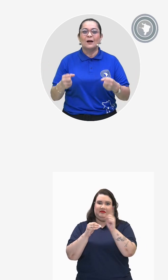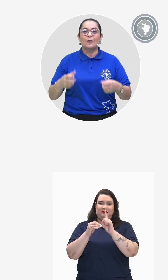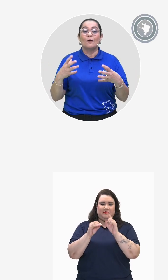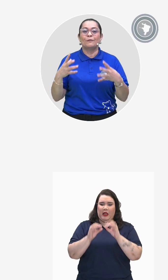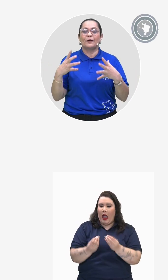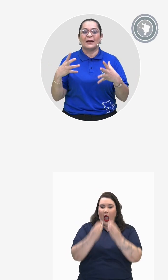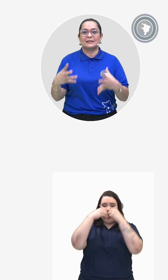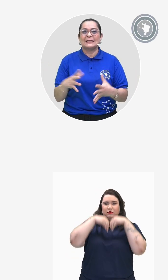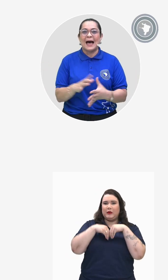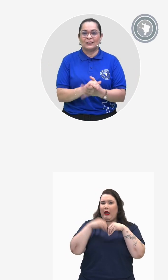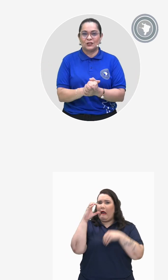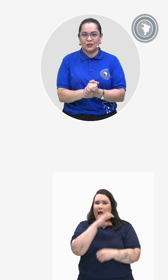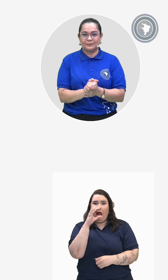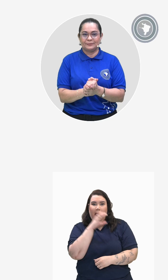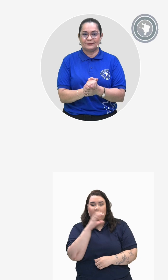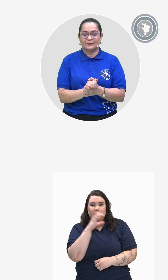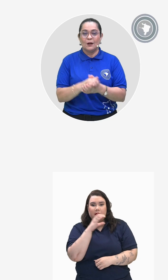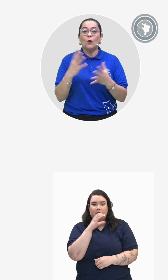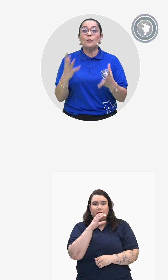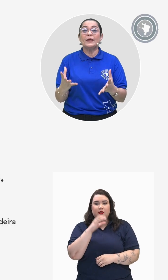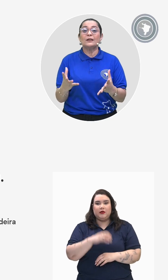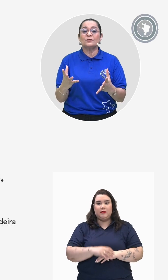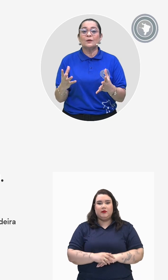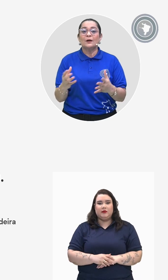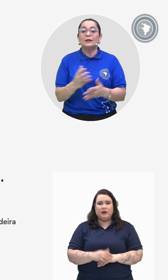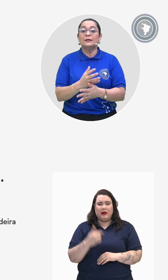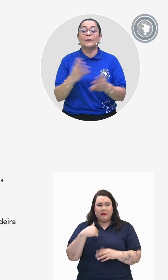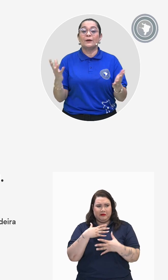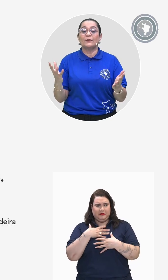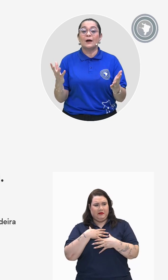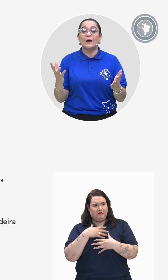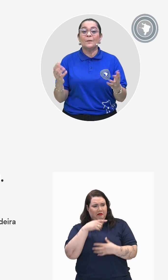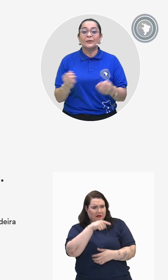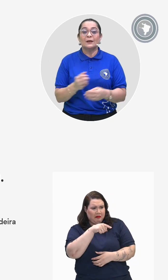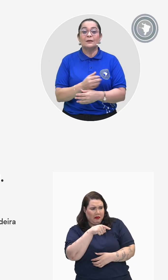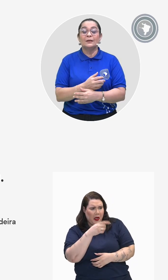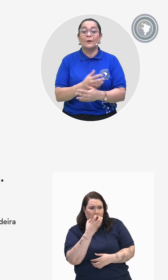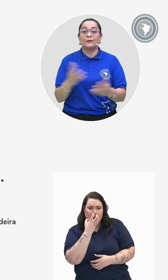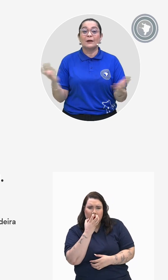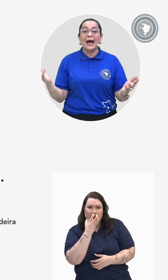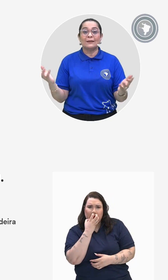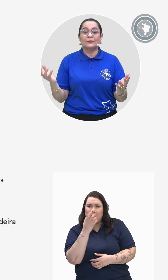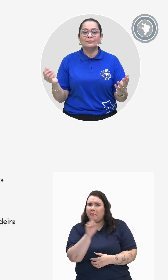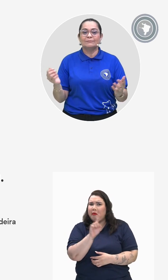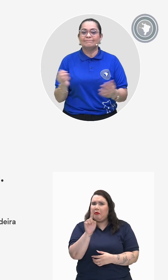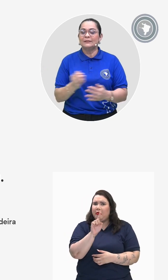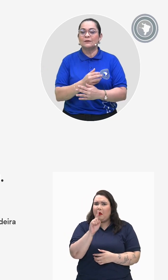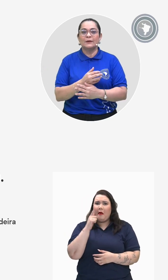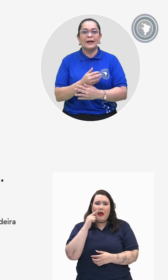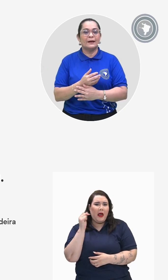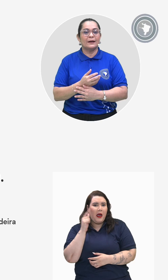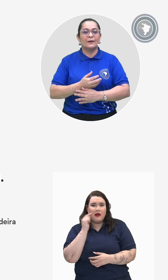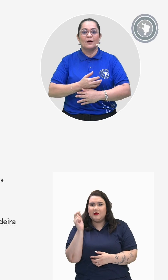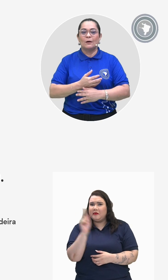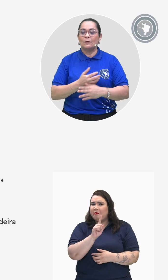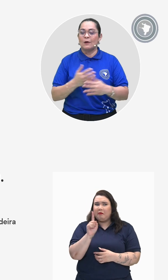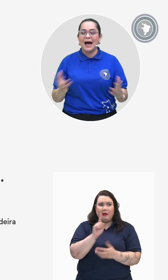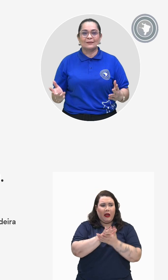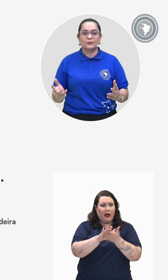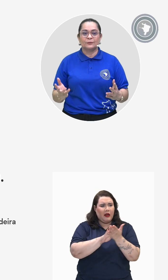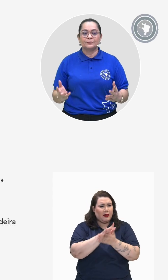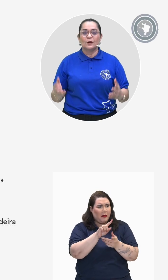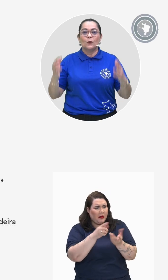engolia com voracidade. O bicho não era o cão, não era o gato, não era